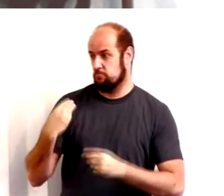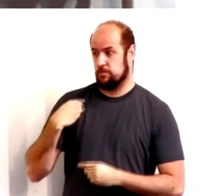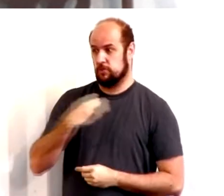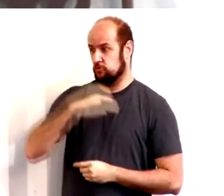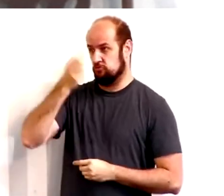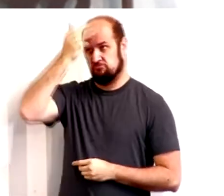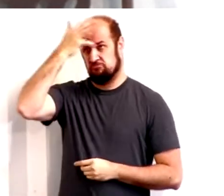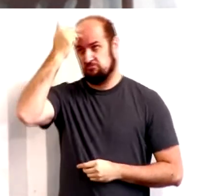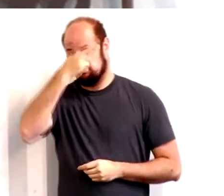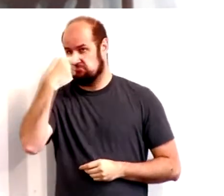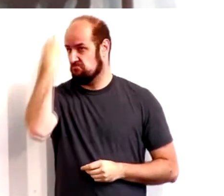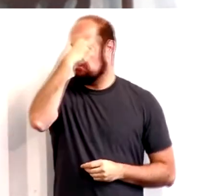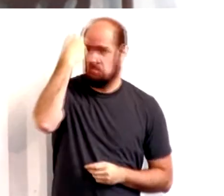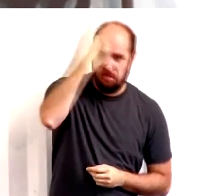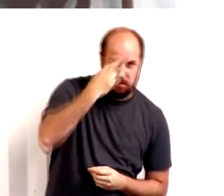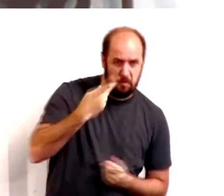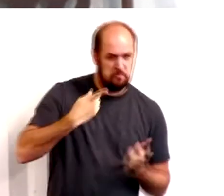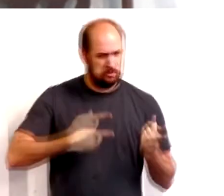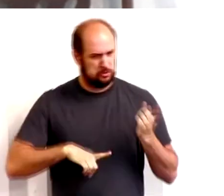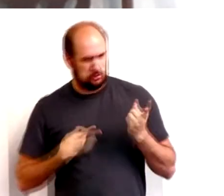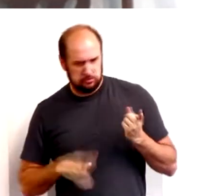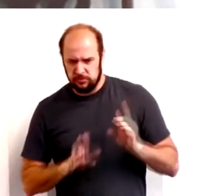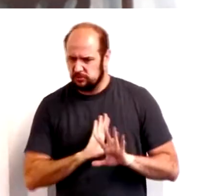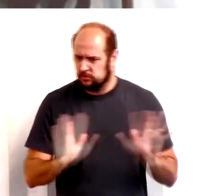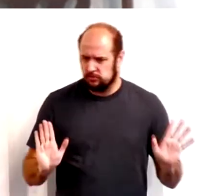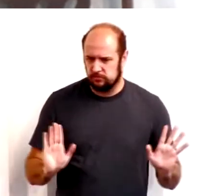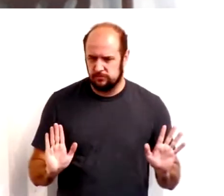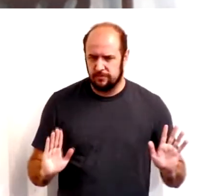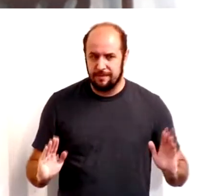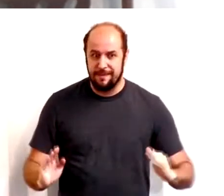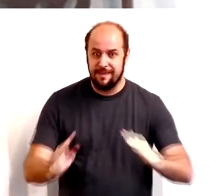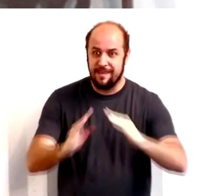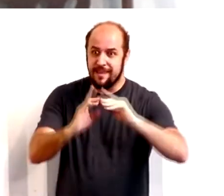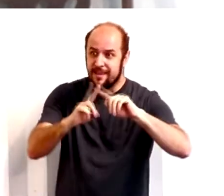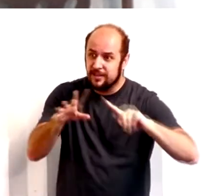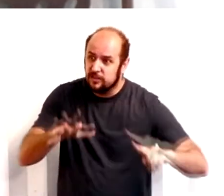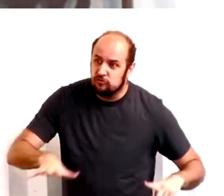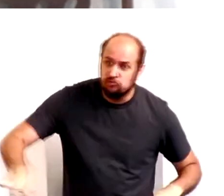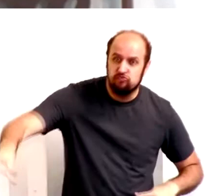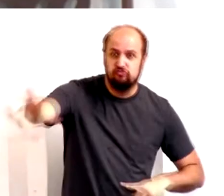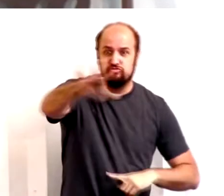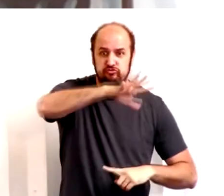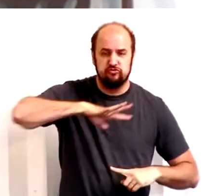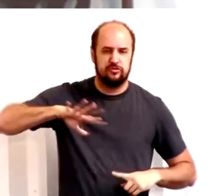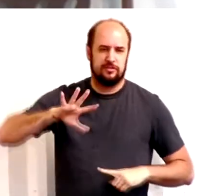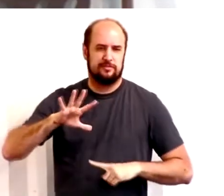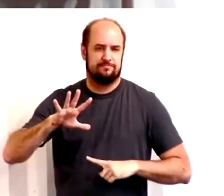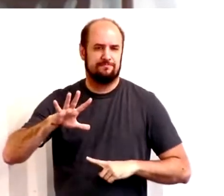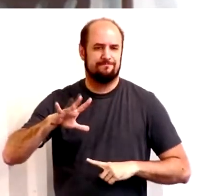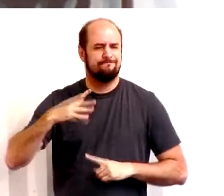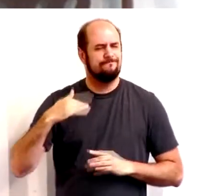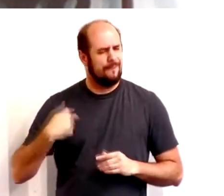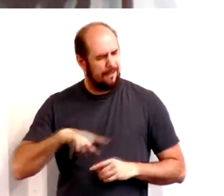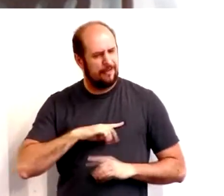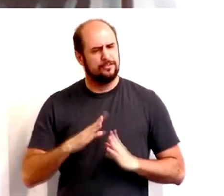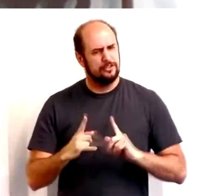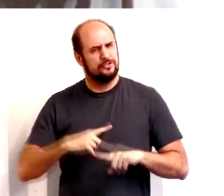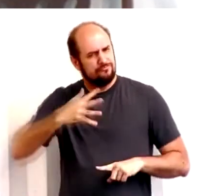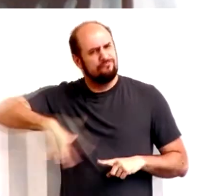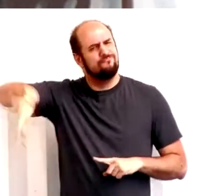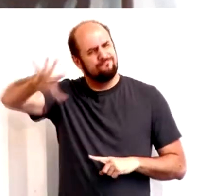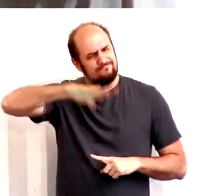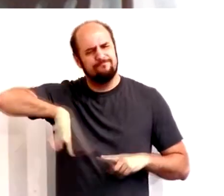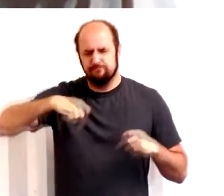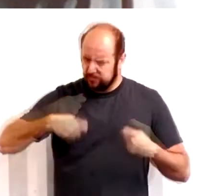pastor Robert, não ao pastor Gilberto. É a igreja de Cristo. E nós, como igreja de Cristo, nós precisamos fazer isso.